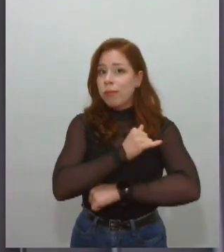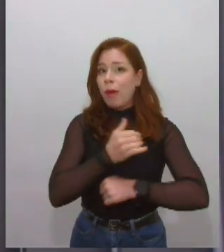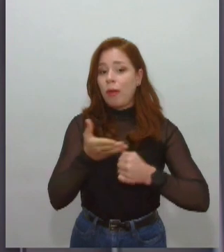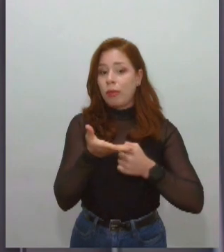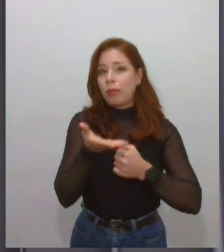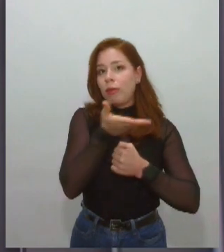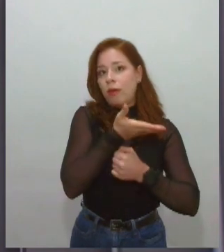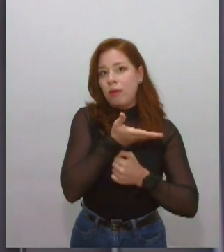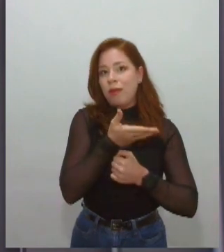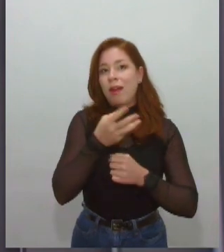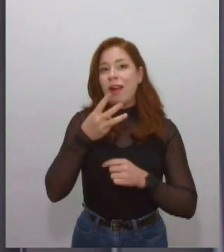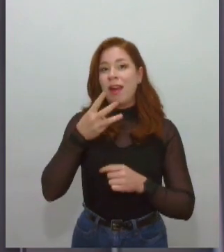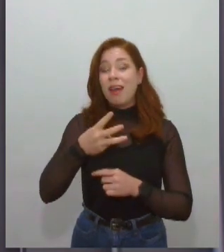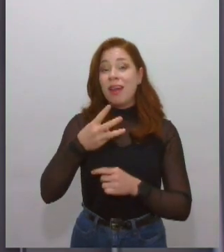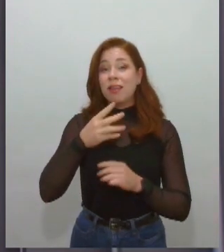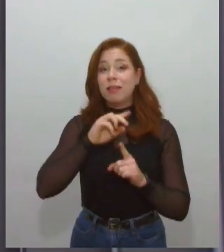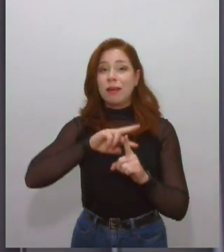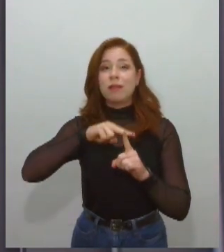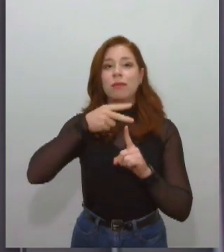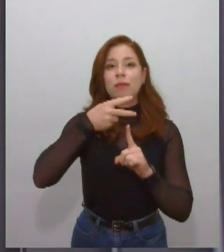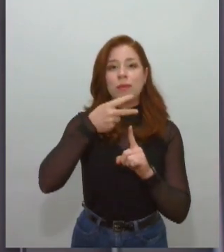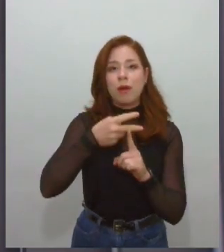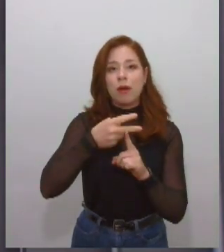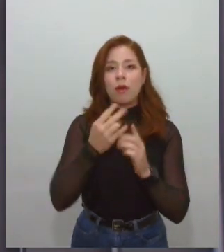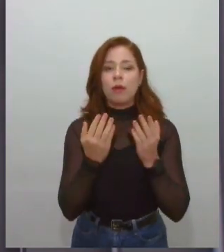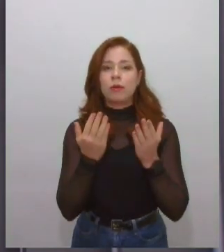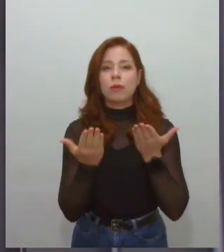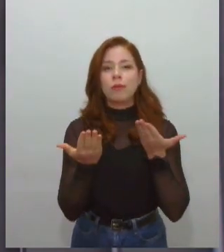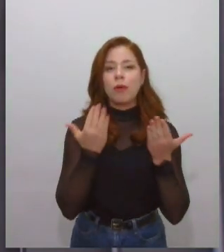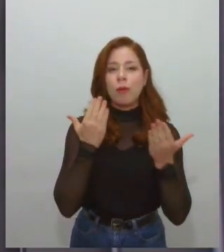no Brasil do que a média global. Uma situação que